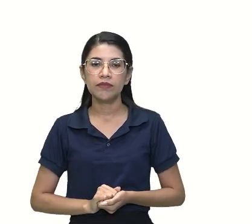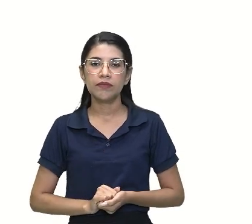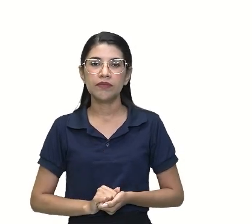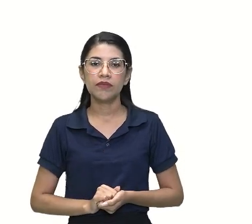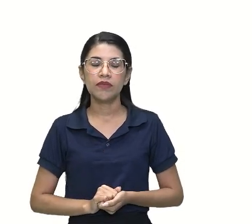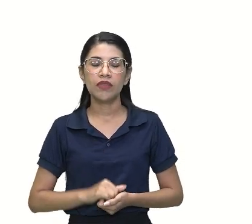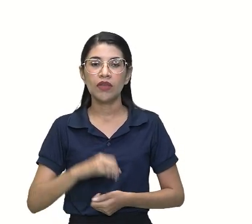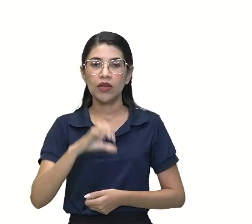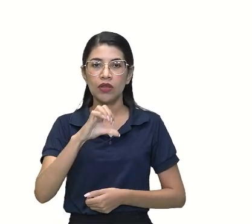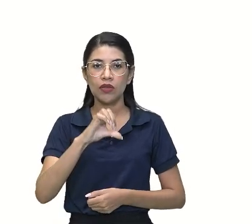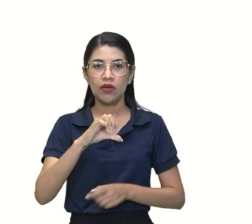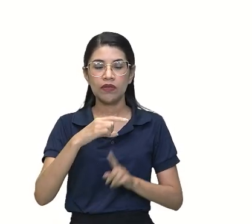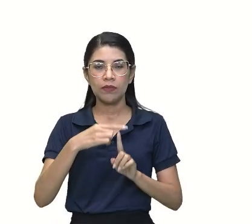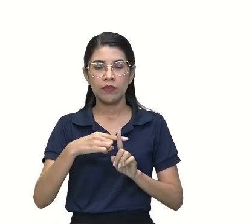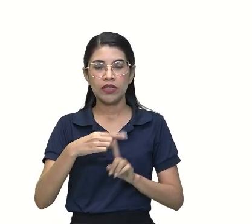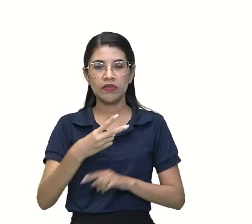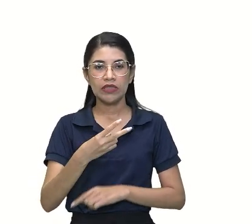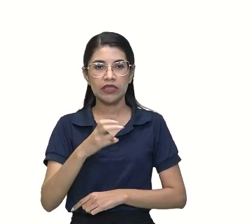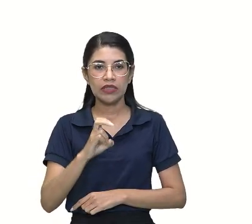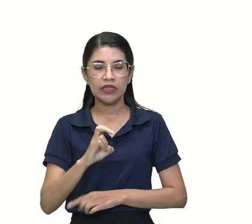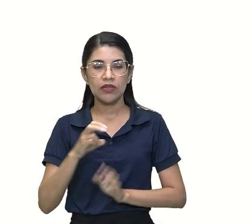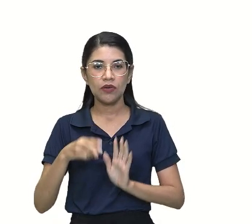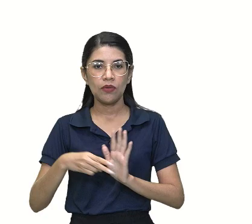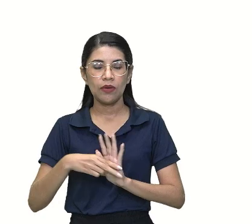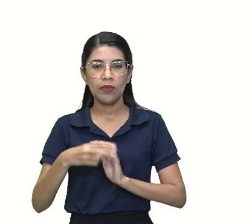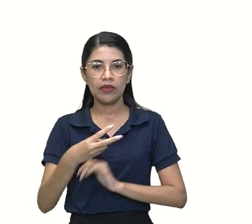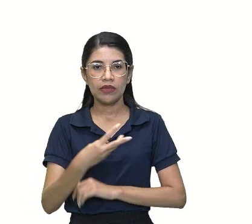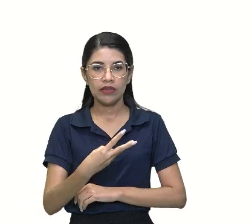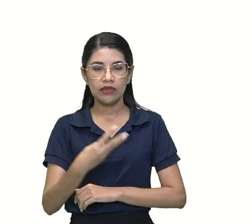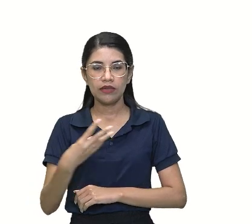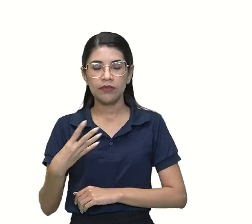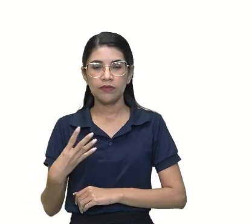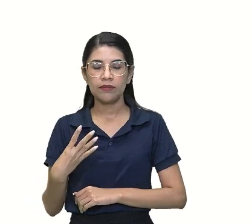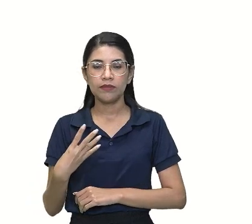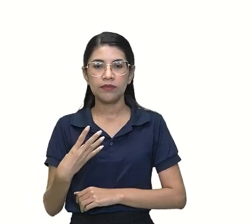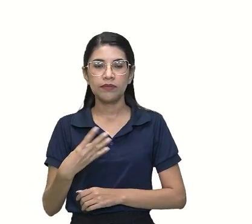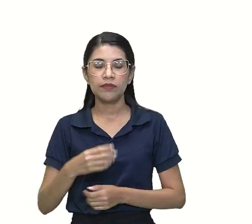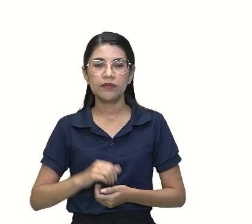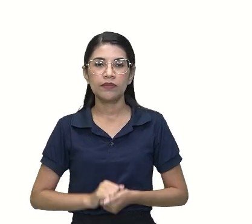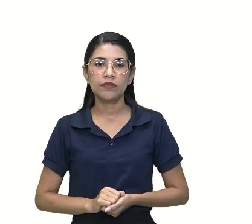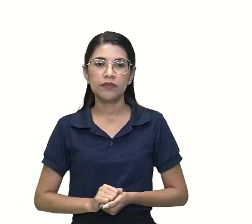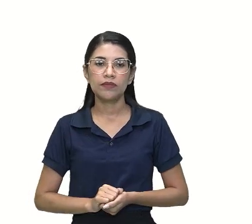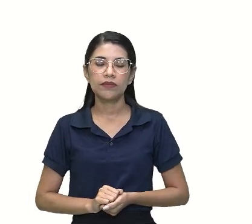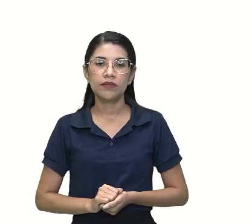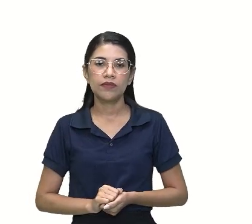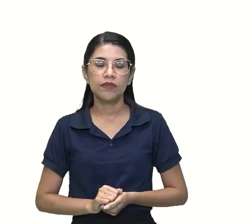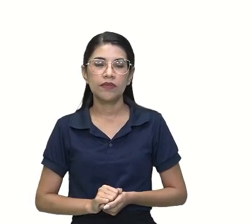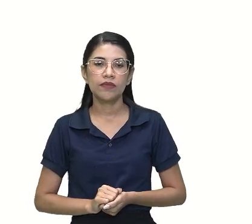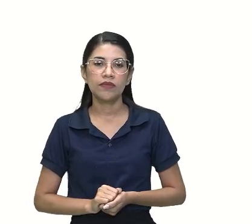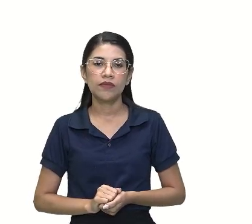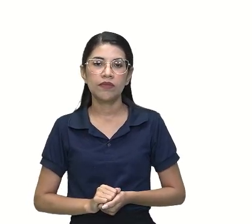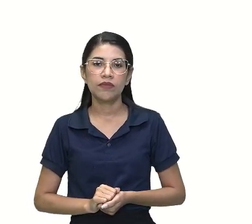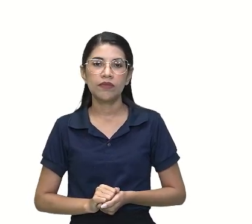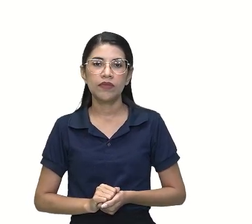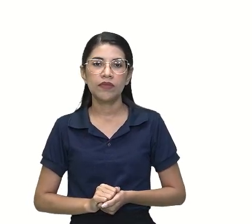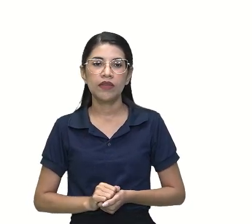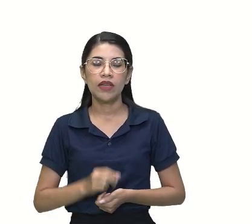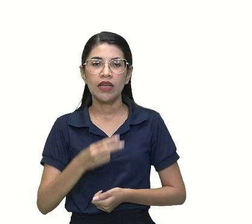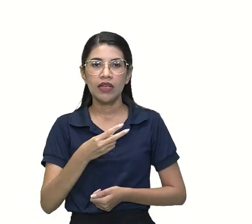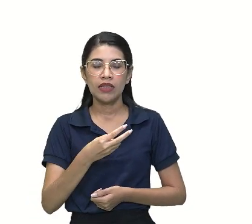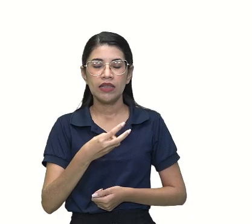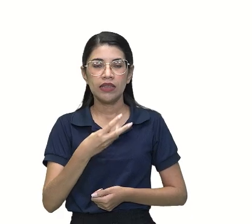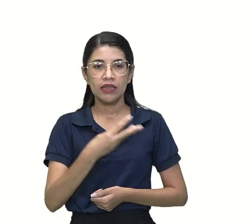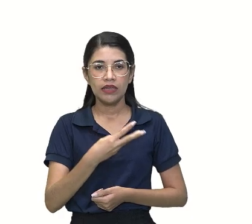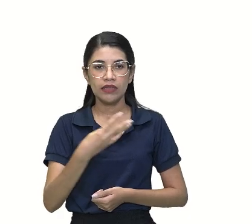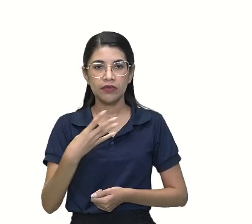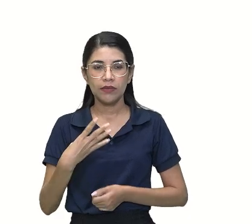9 mais 25 vai dar 34, tá? Vou escrever aqui, ó, 34 e depois menos